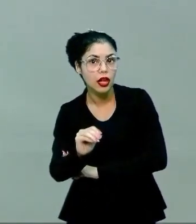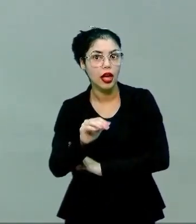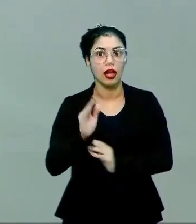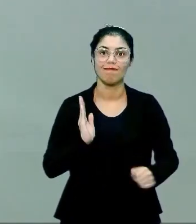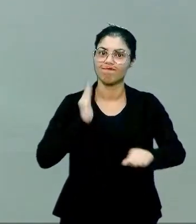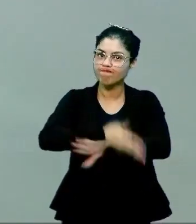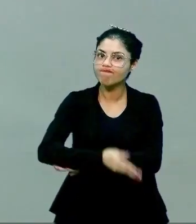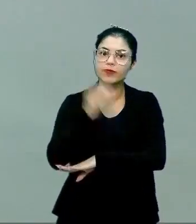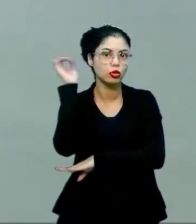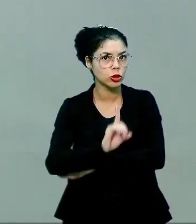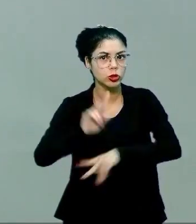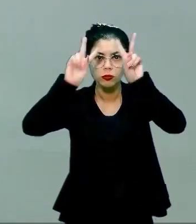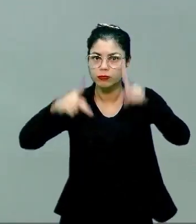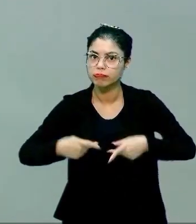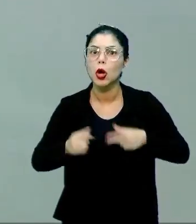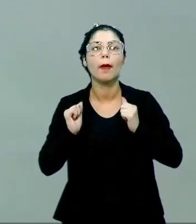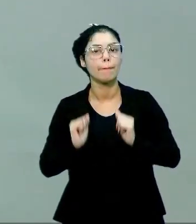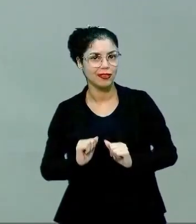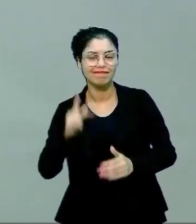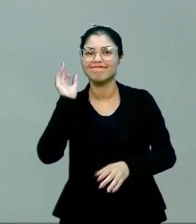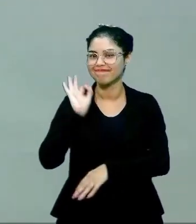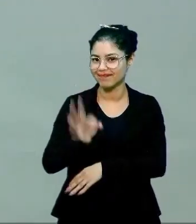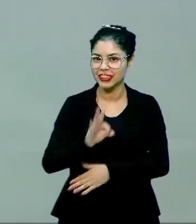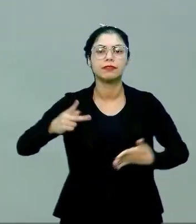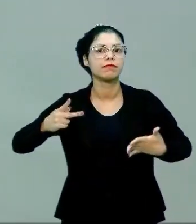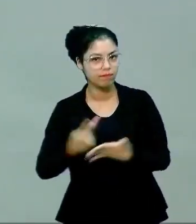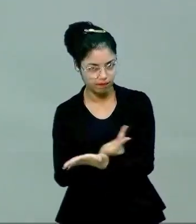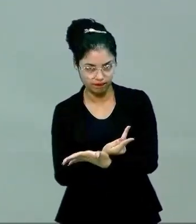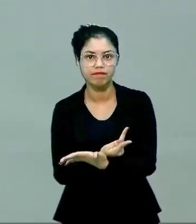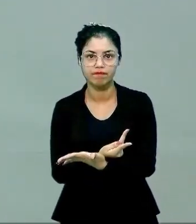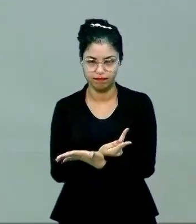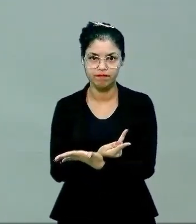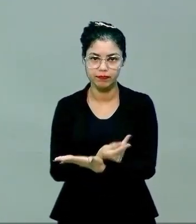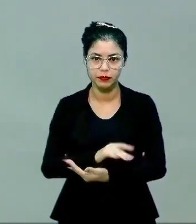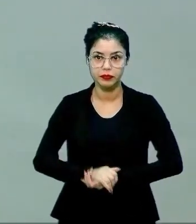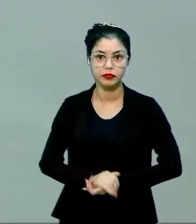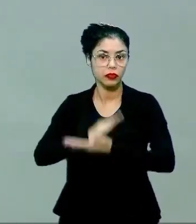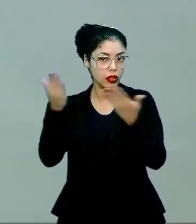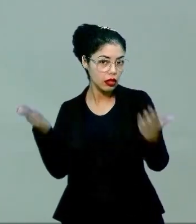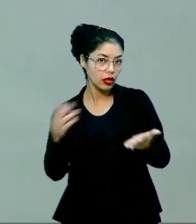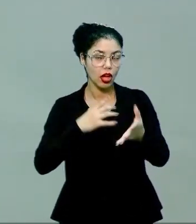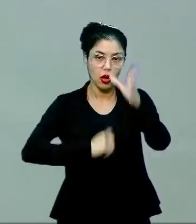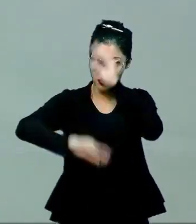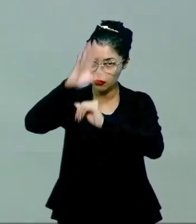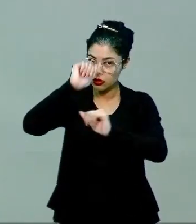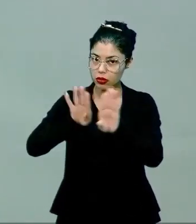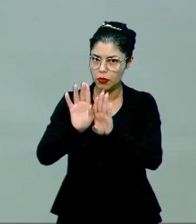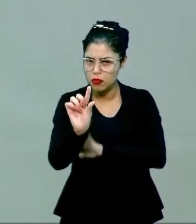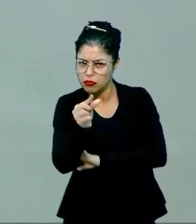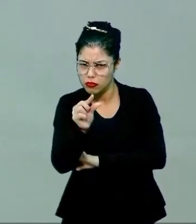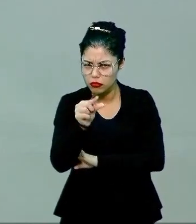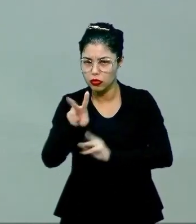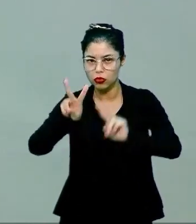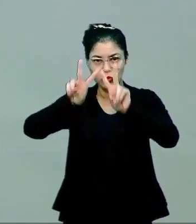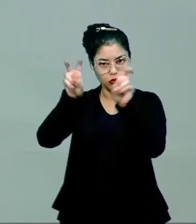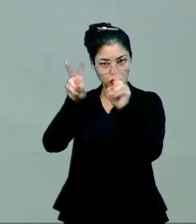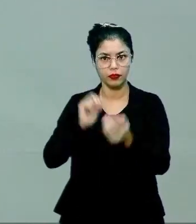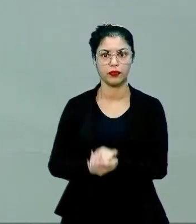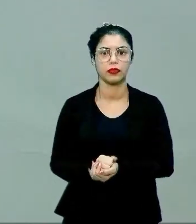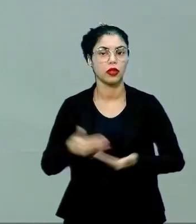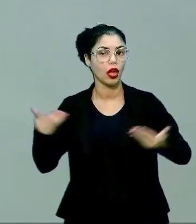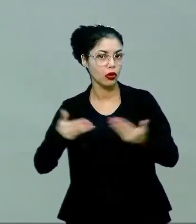ferir os direitos humanos, pode ter certeza que ela não é o gabarito e ter um conhecimento mínimo sobre esse assunto. E